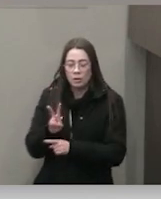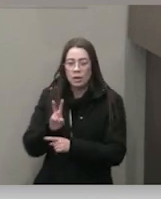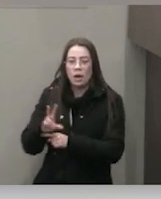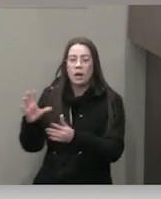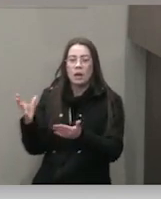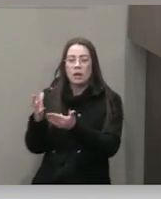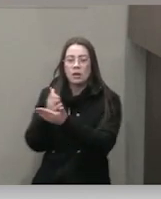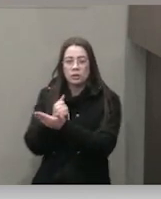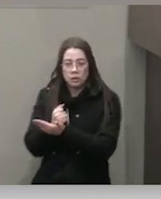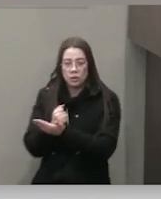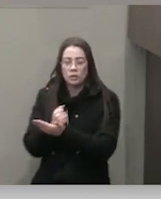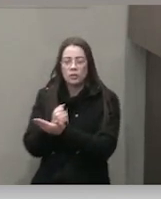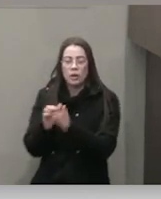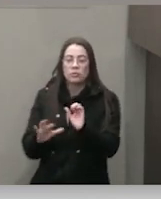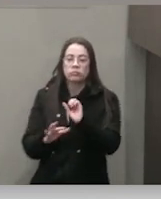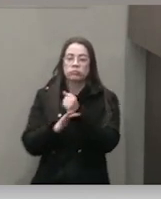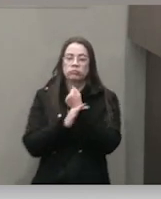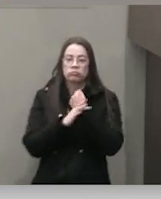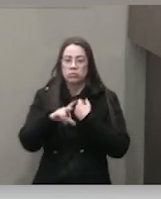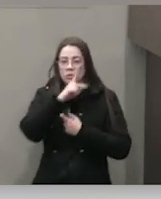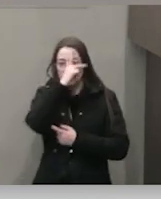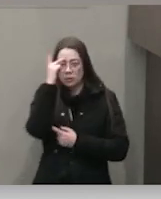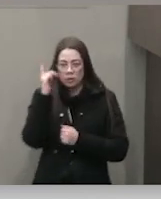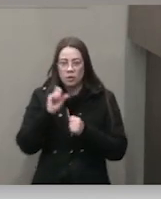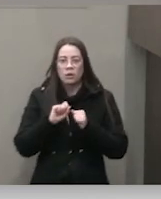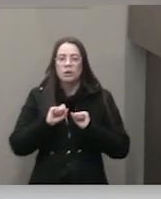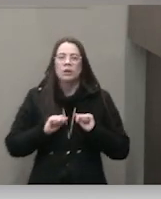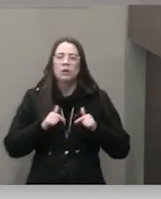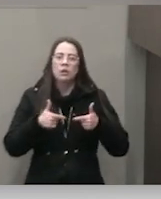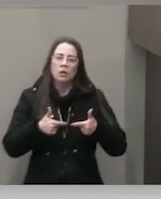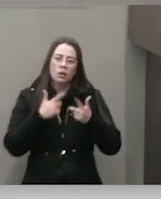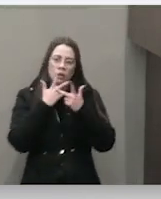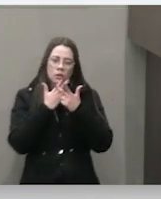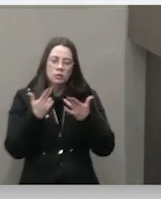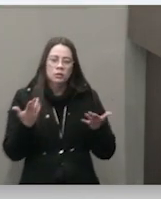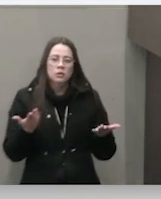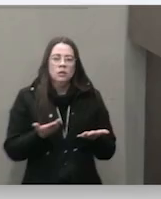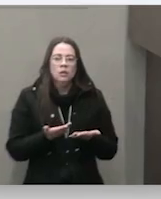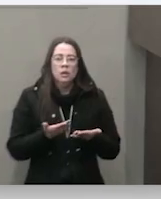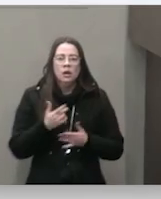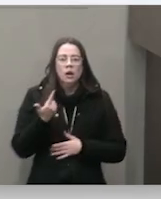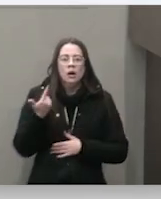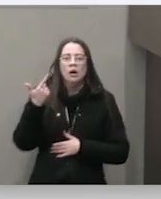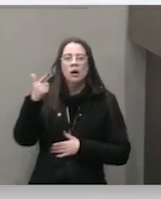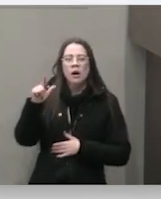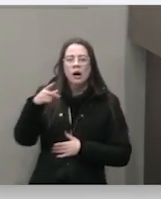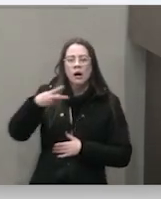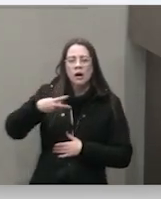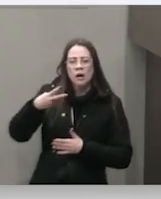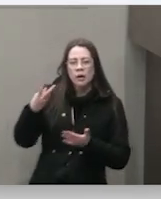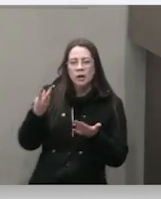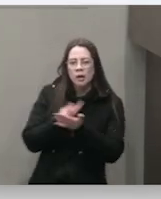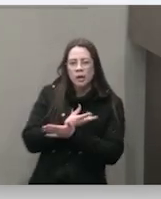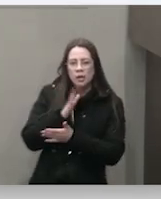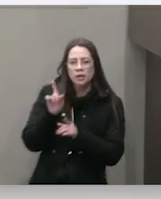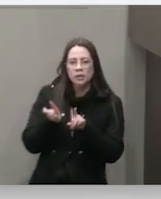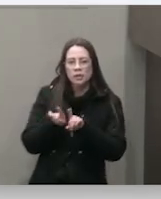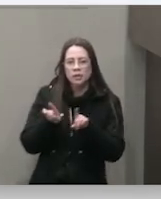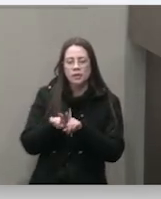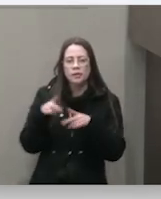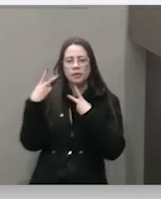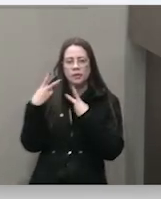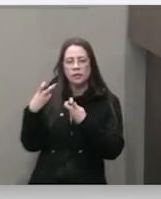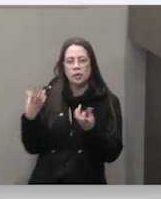com quem coloca a sua vida para nos proteger e faz atos como esse. Um outro segundo fato que a casa vem reconhecer hoje,